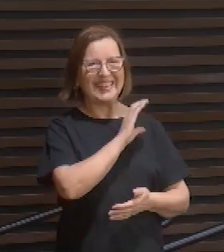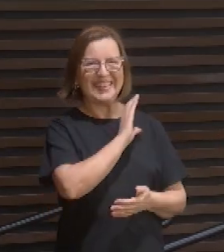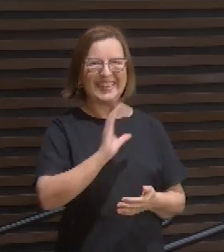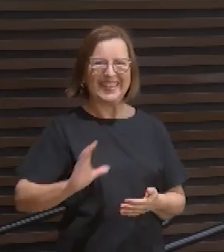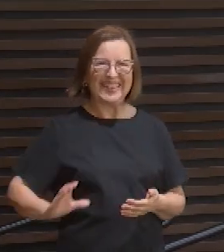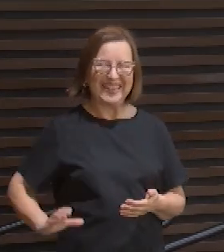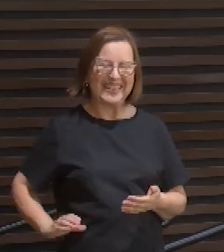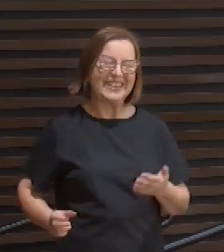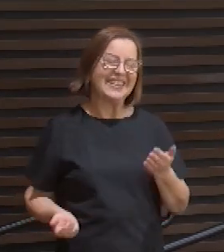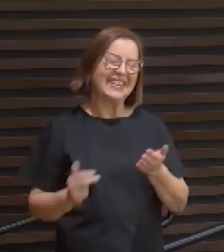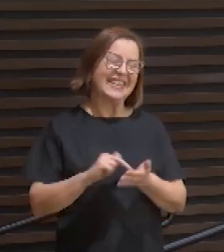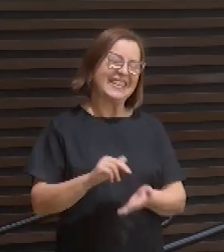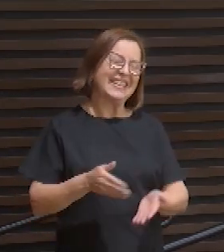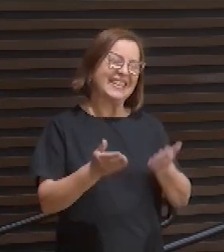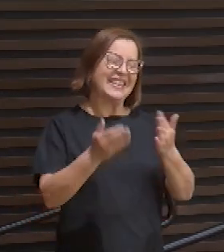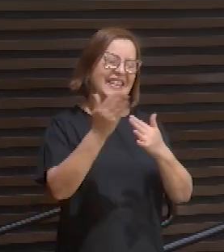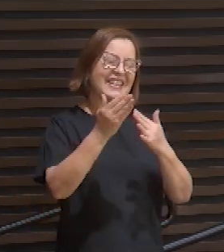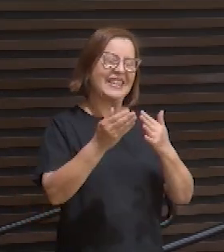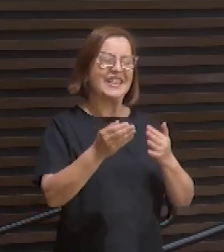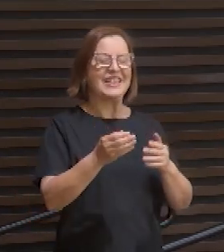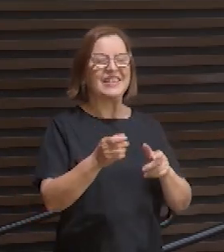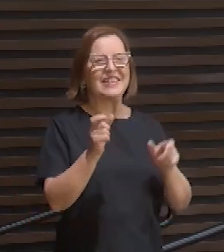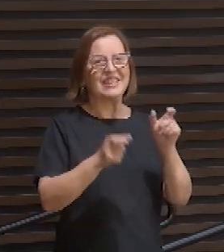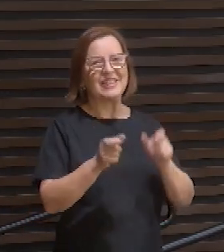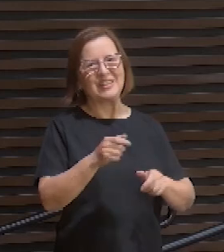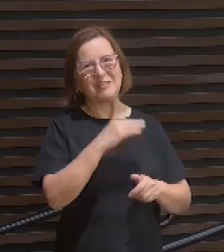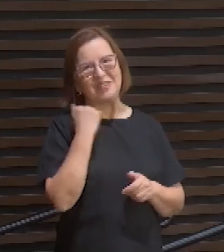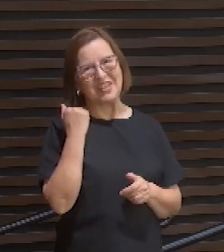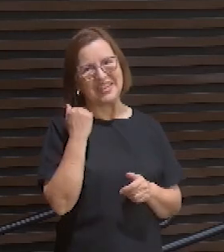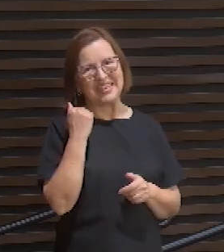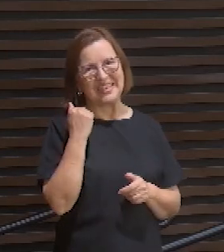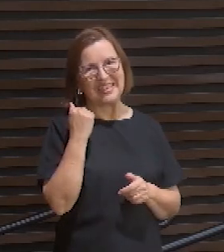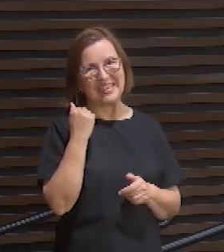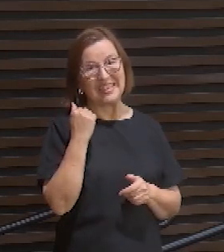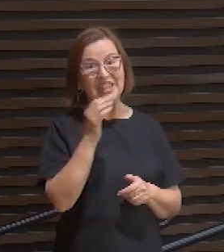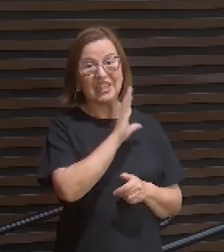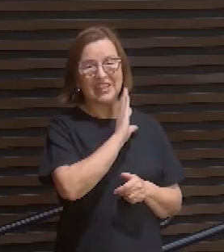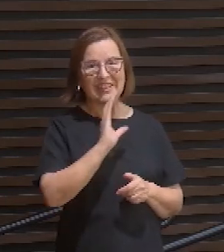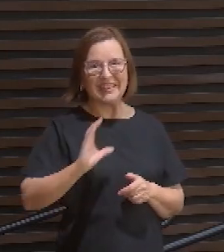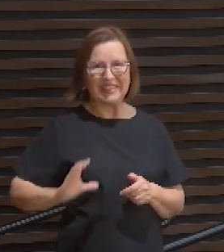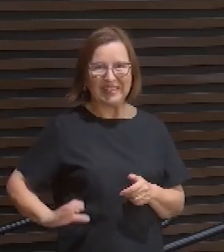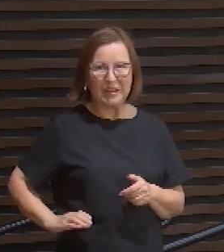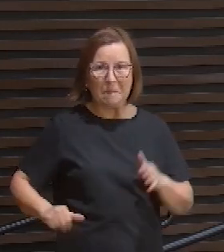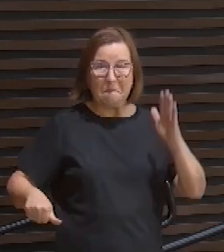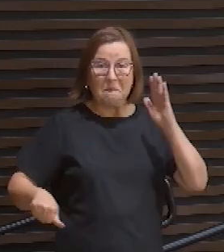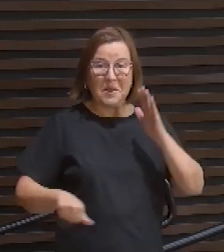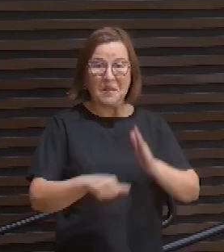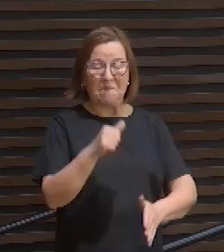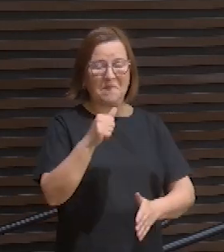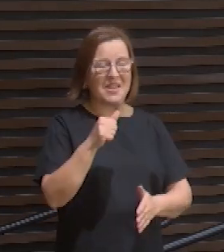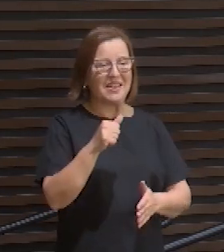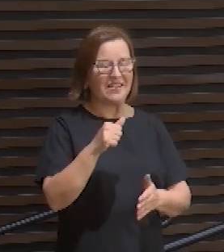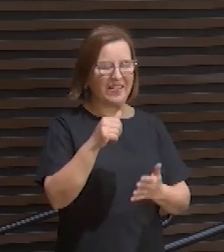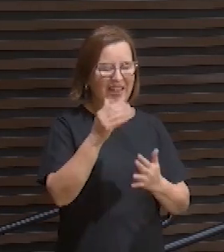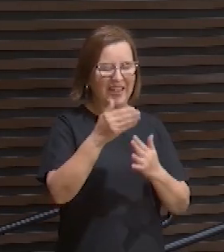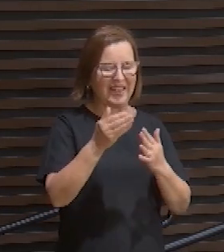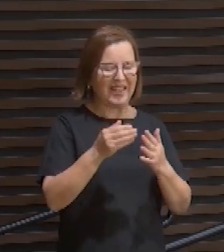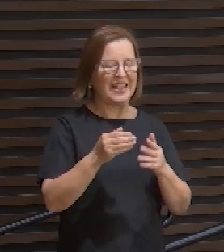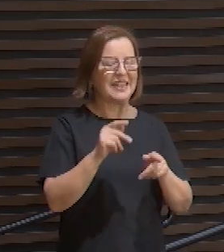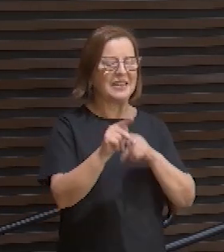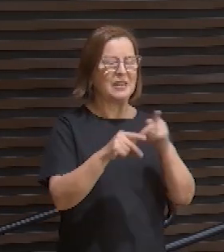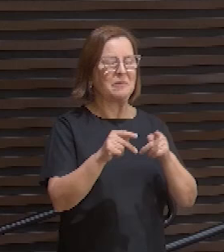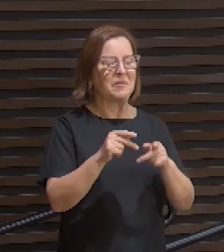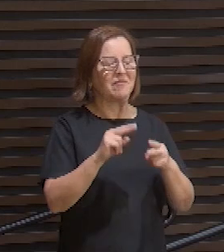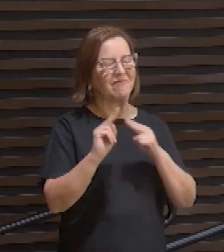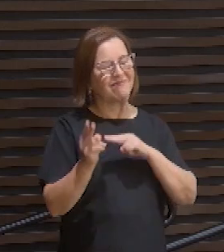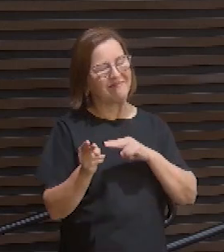Cristo ressuscitou dentre os mortos, sendo Ele as primícias dos que dormem. Cristo ressuscitou